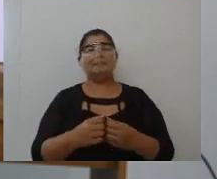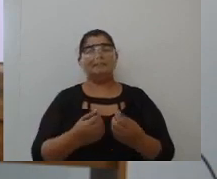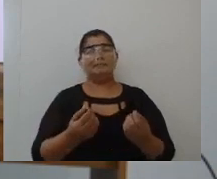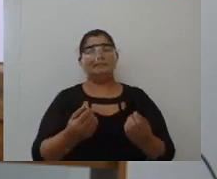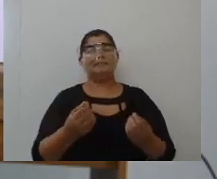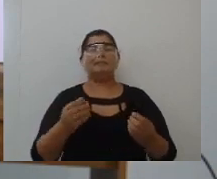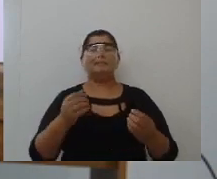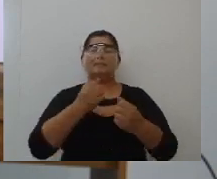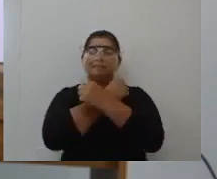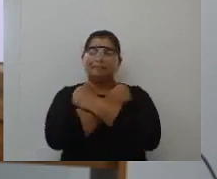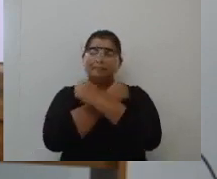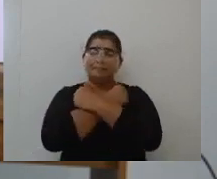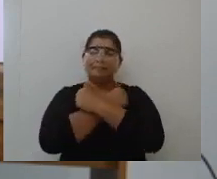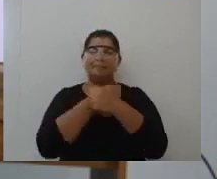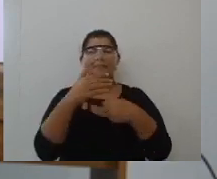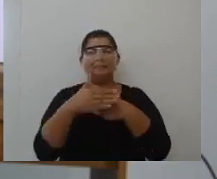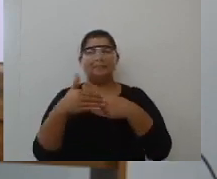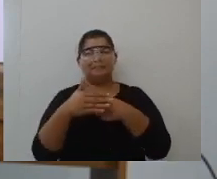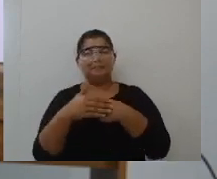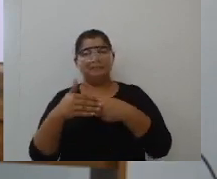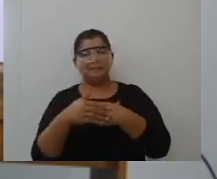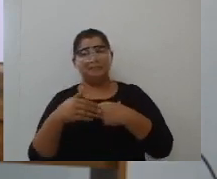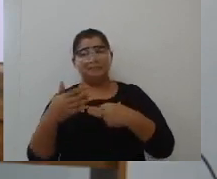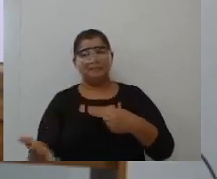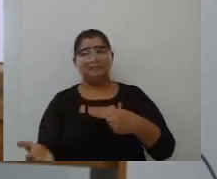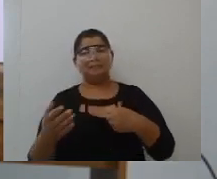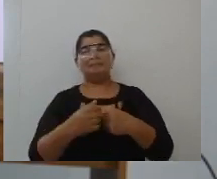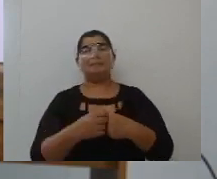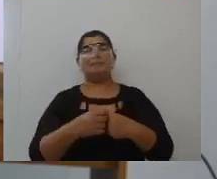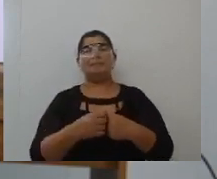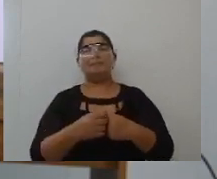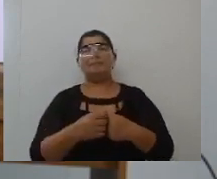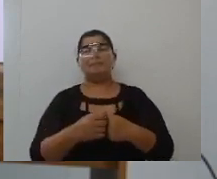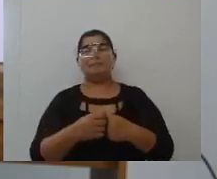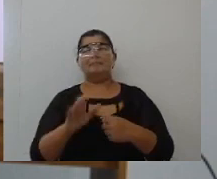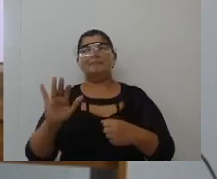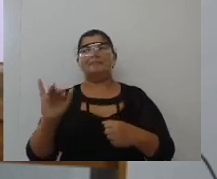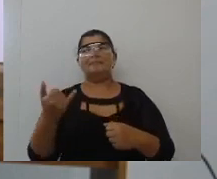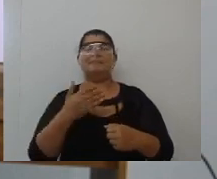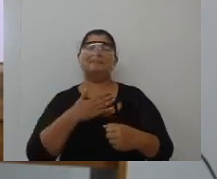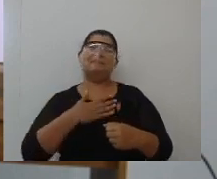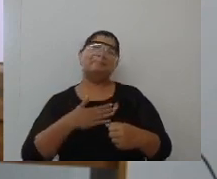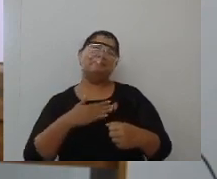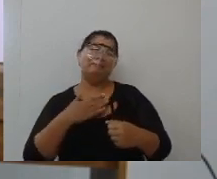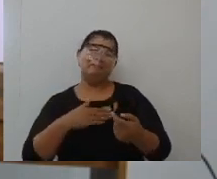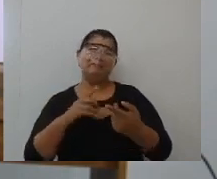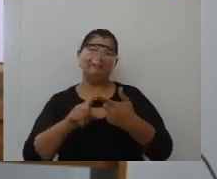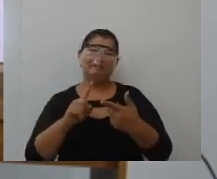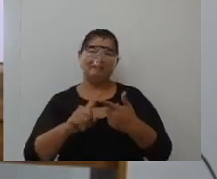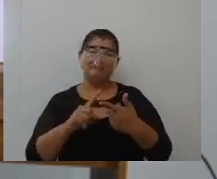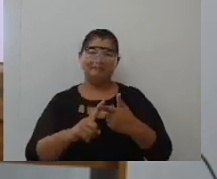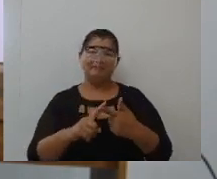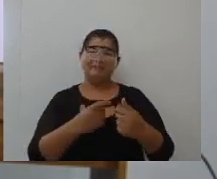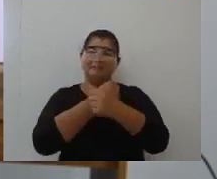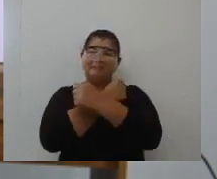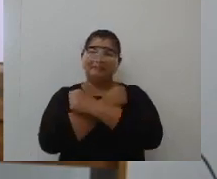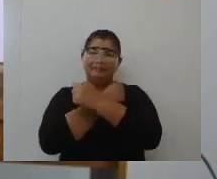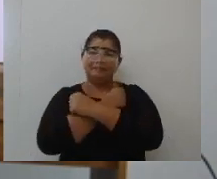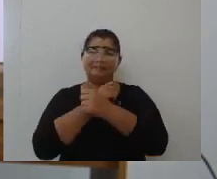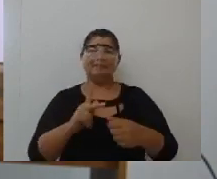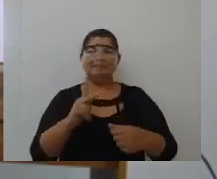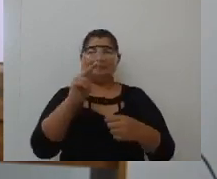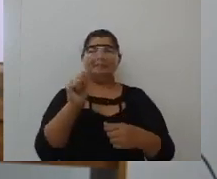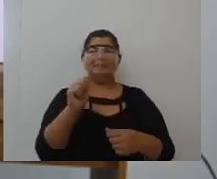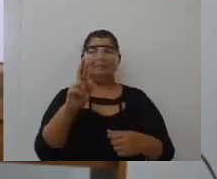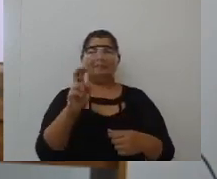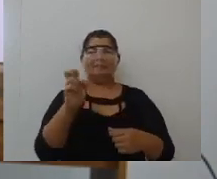pelo carinho. Mandar um abraço, enquanto eu descanso aqui um pouquinho. Mandar um abraço para Karen Vitória, que